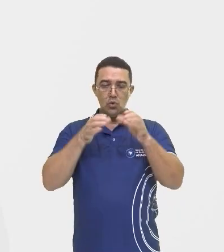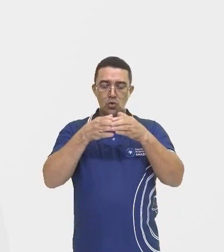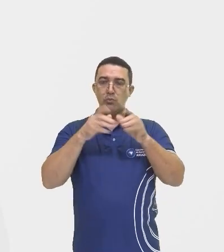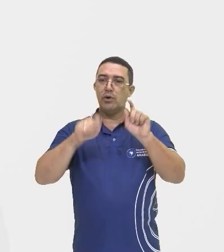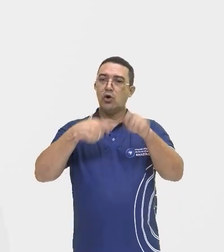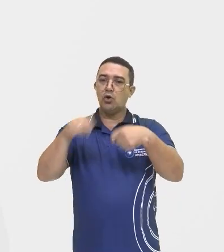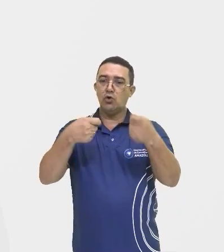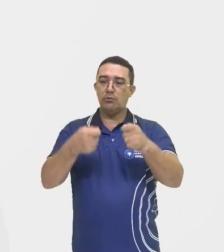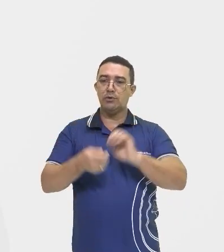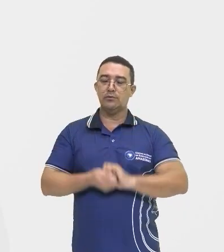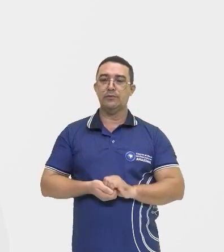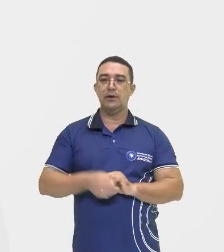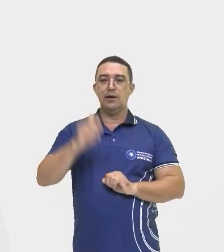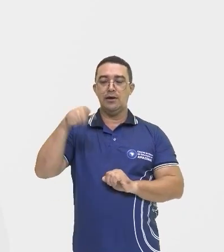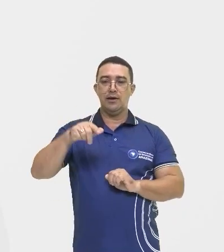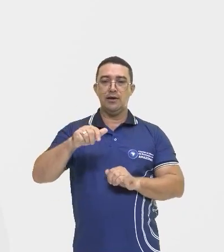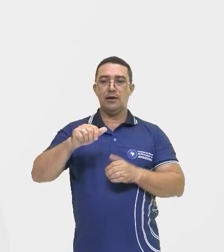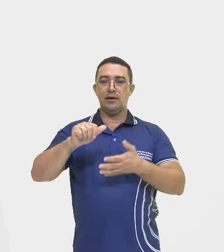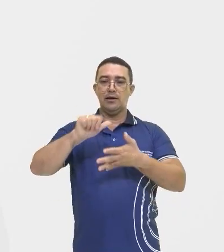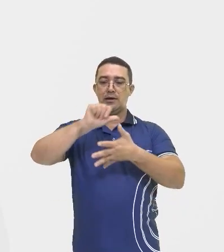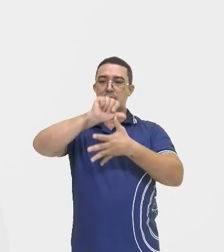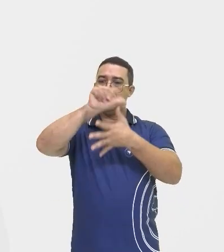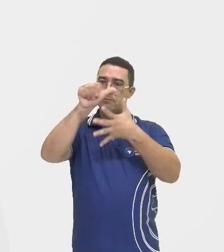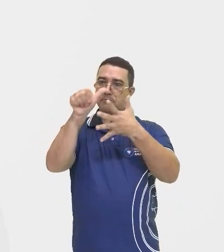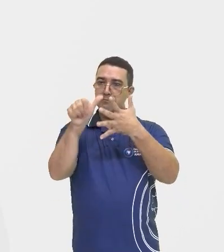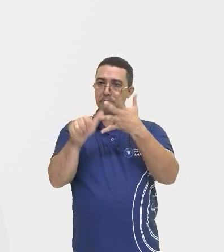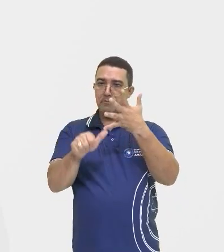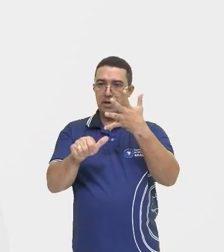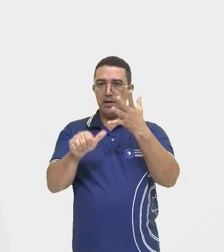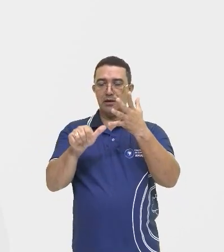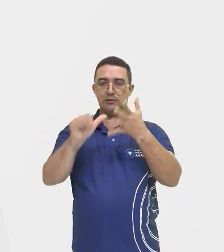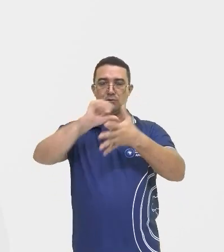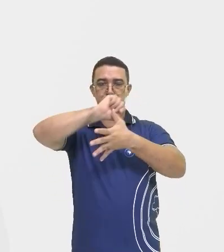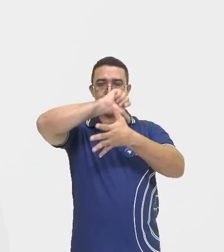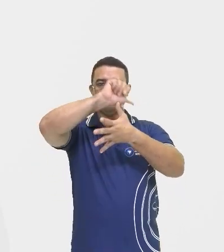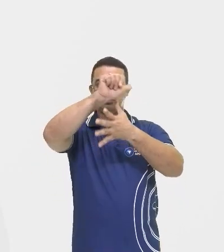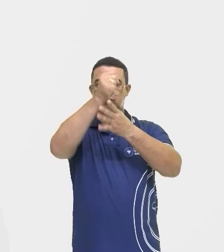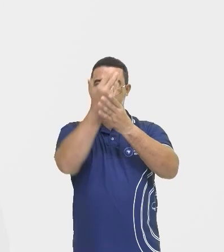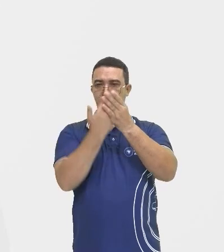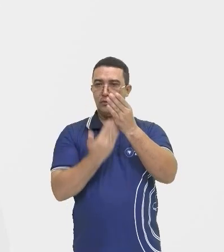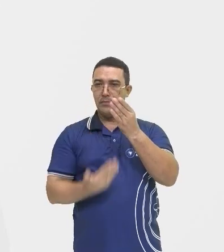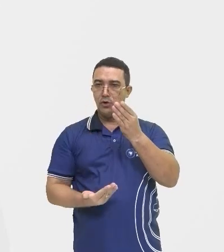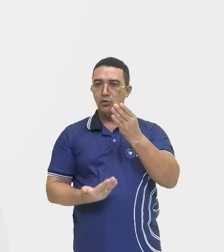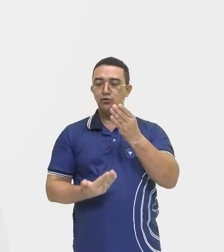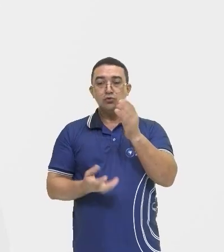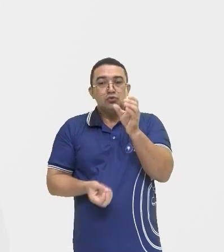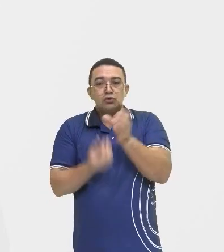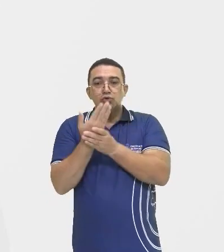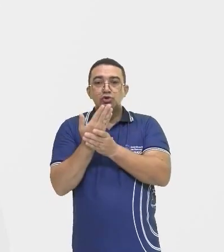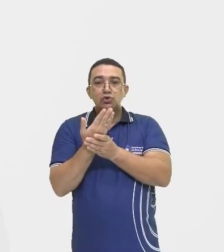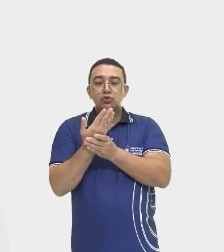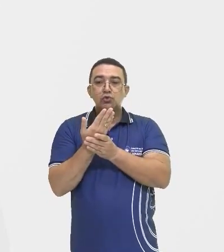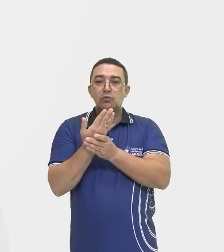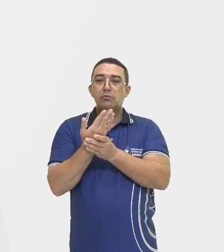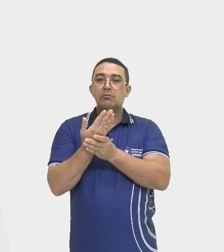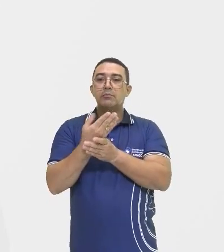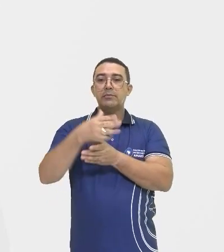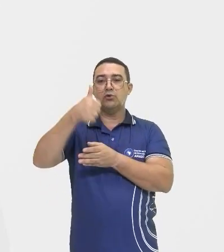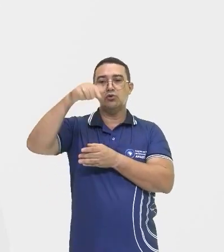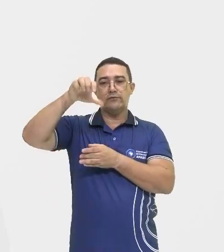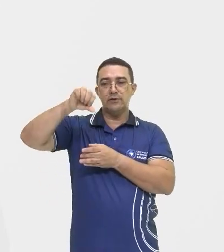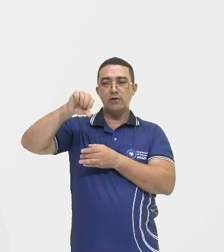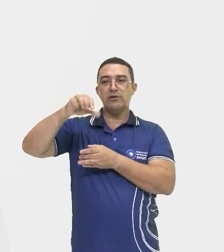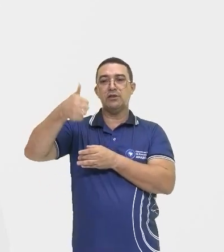qual o Brasil faz parte, o Mercosul, criado em 1991, quando